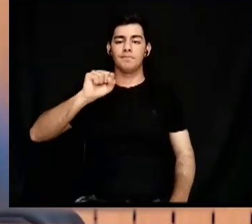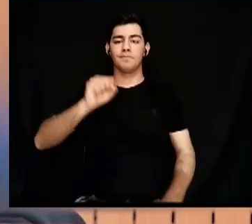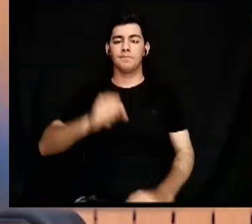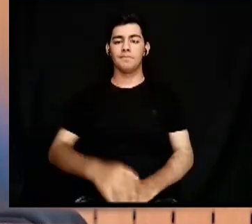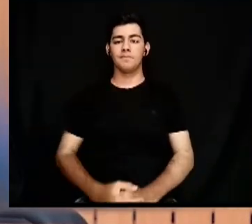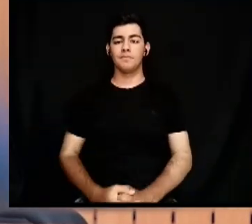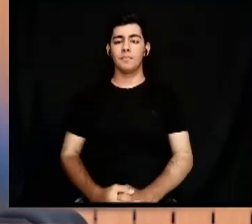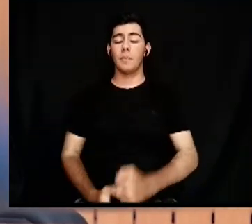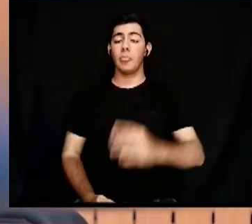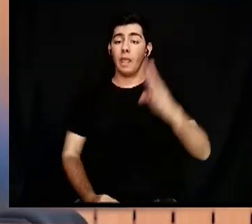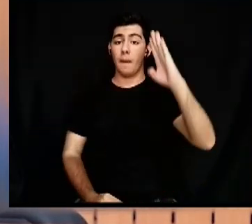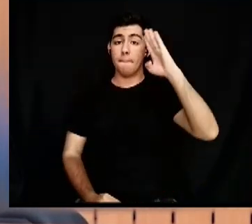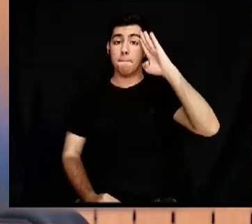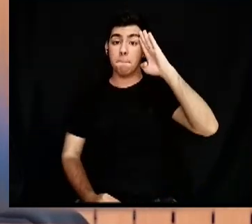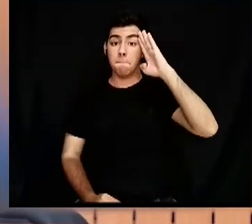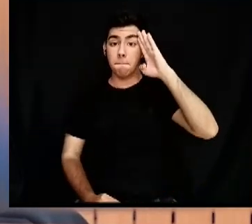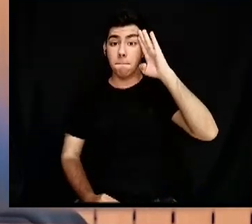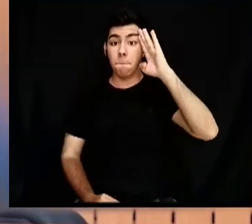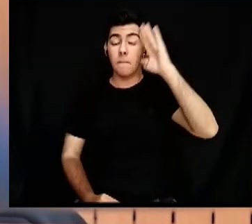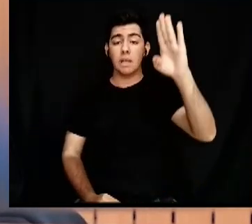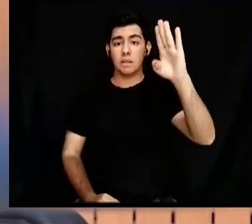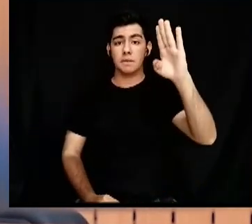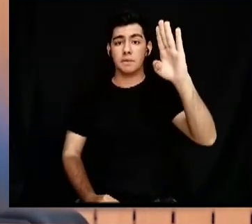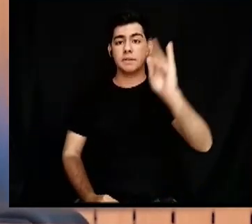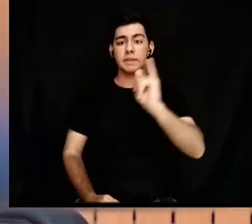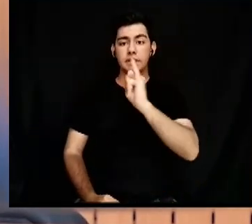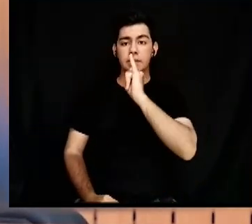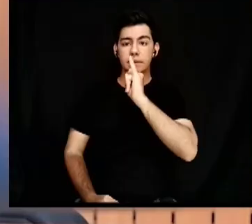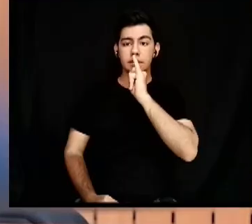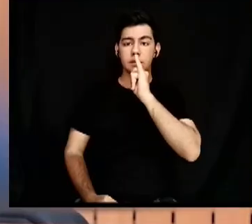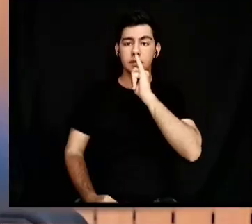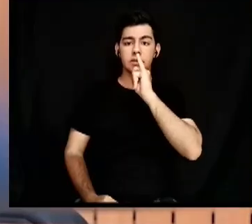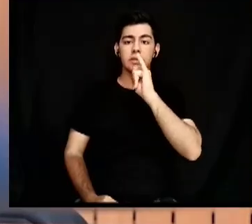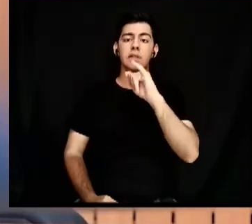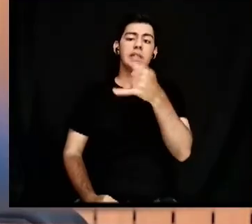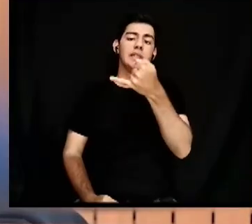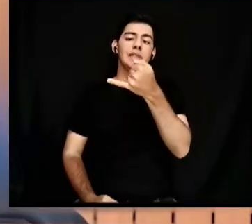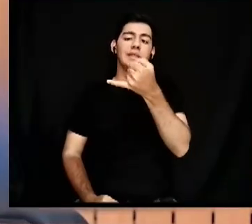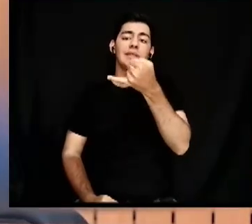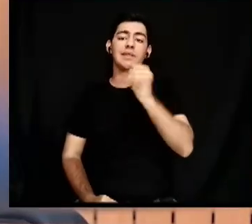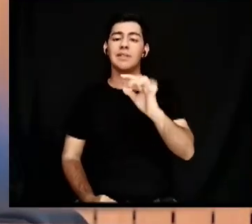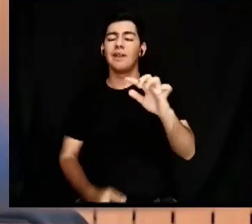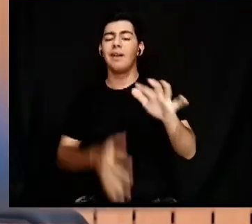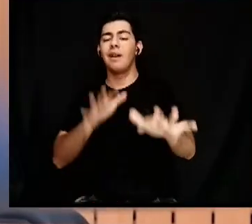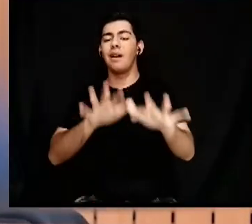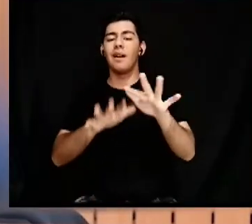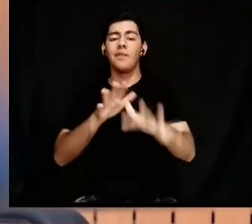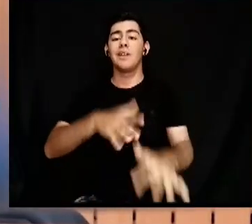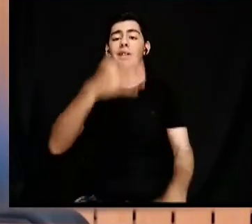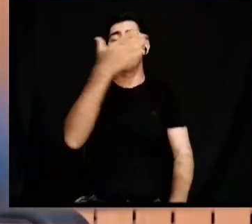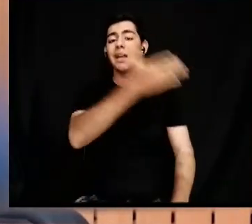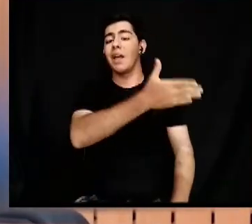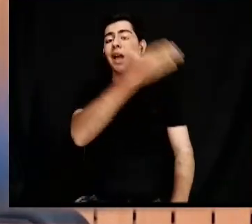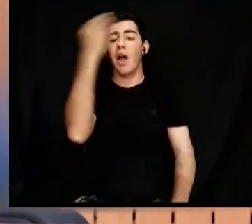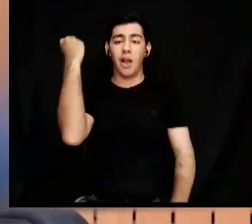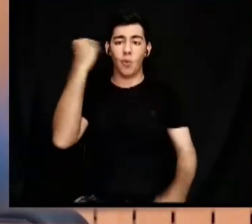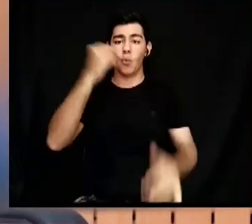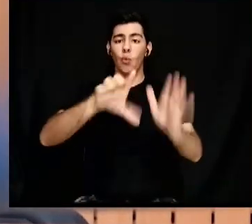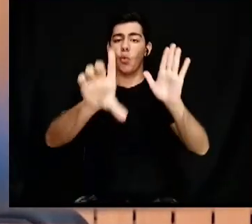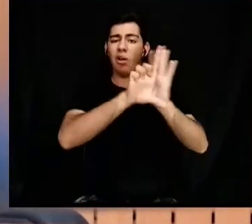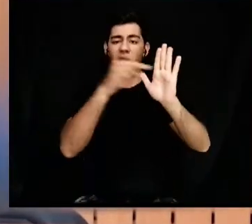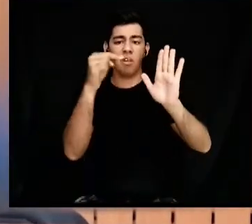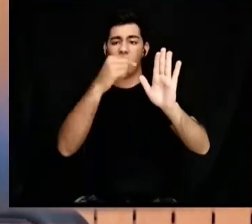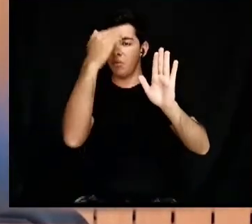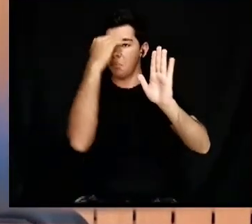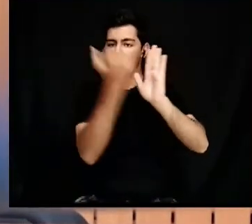Principalmente quando não se leva em consideração, não se cumpre a legislação